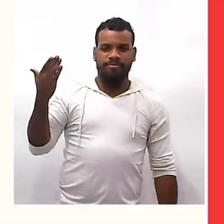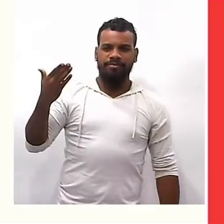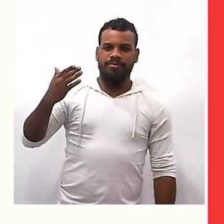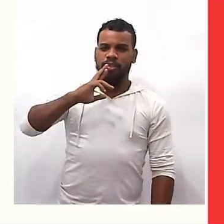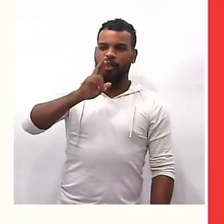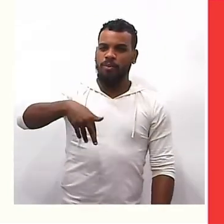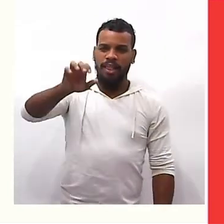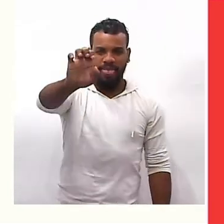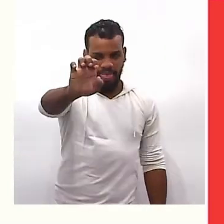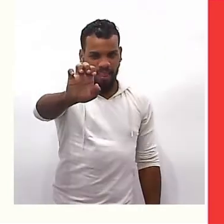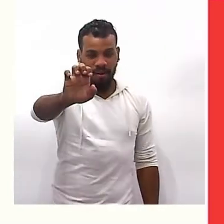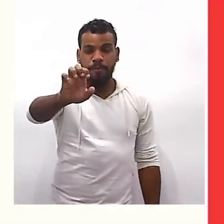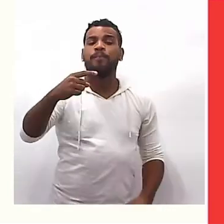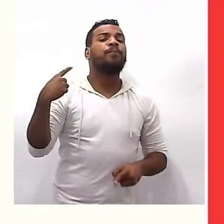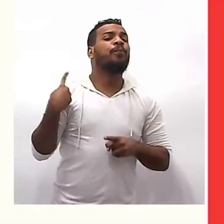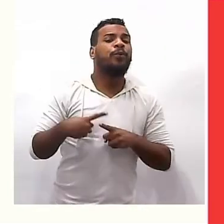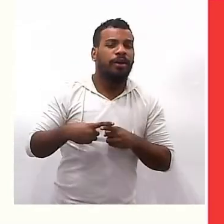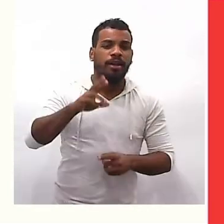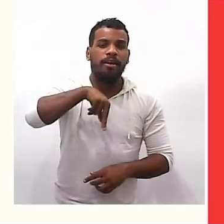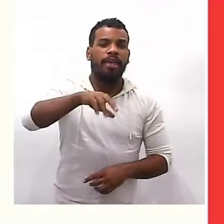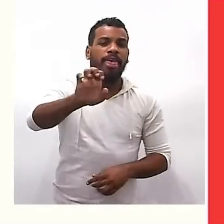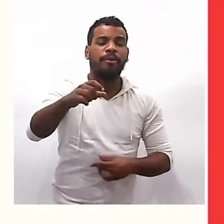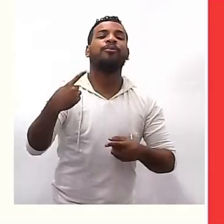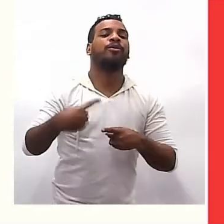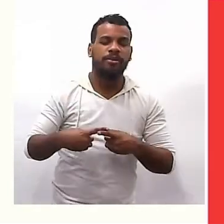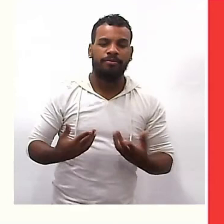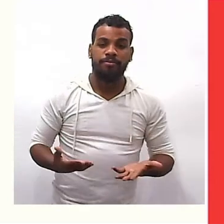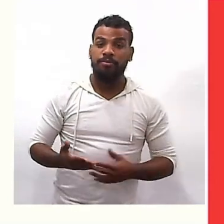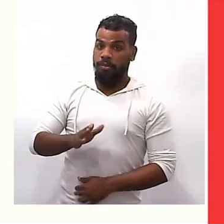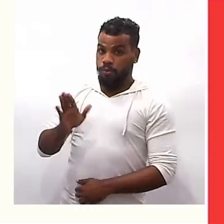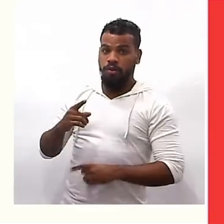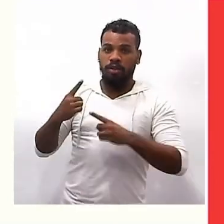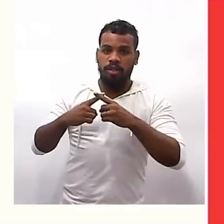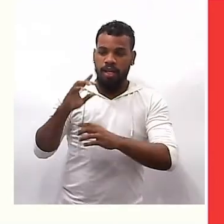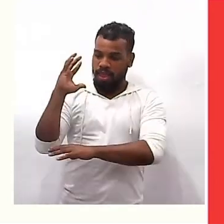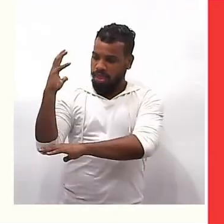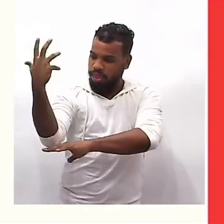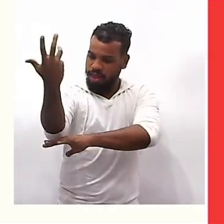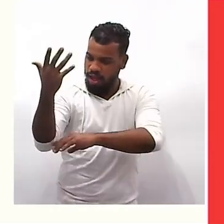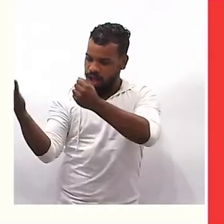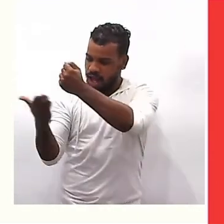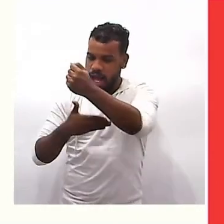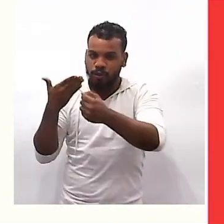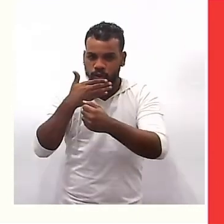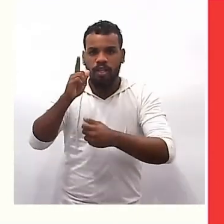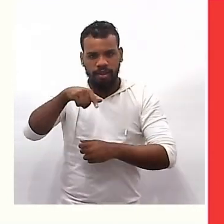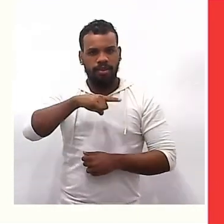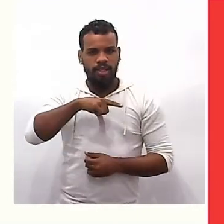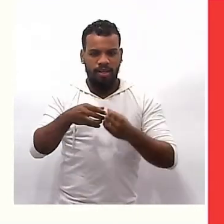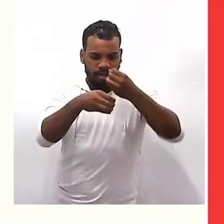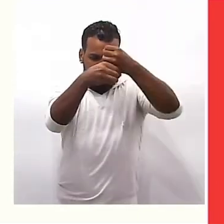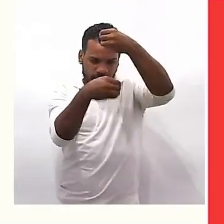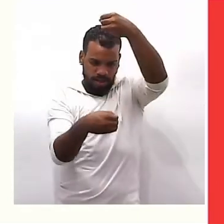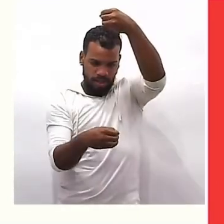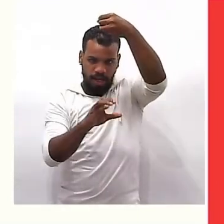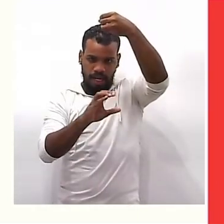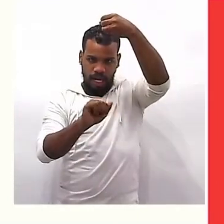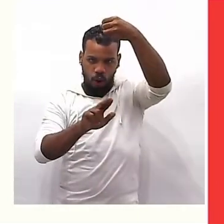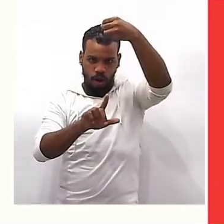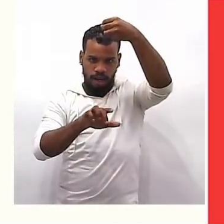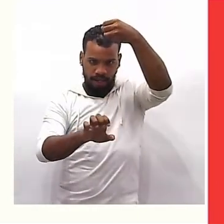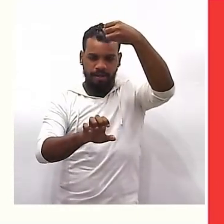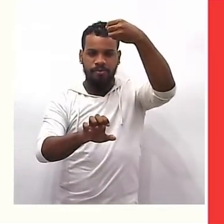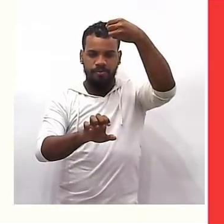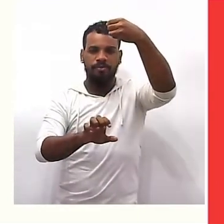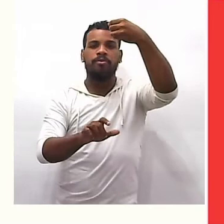gabarito letra E. Por que gabarito letra E? Porque a cana-de-açúcar é um caule classificado como